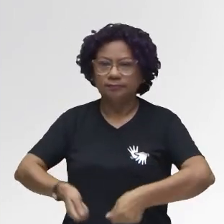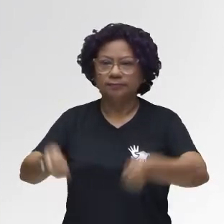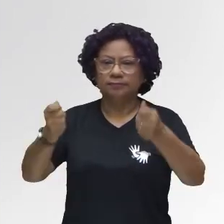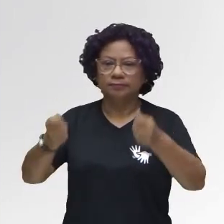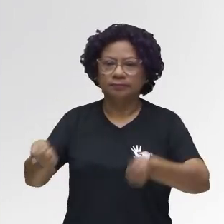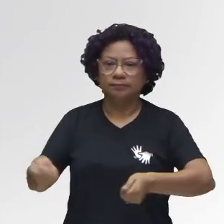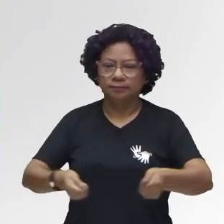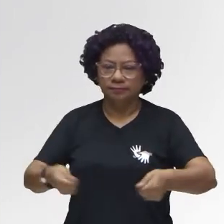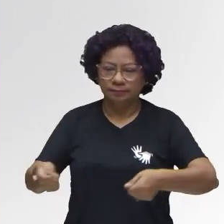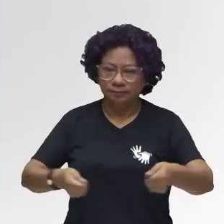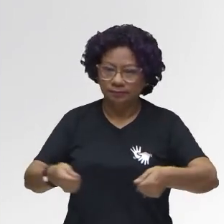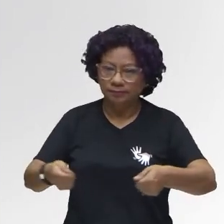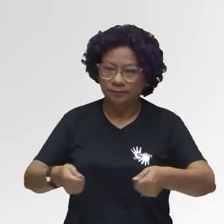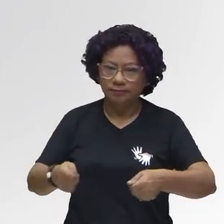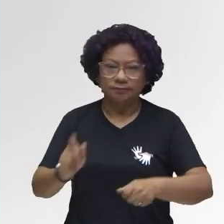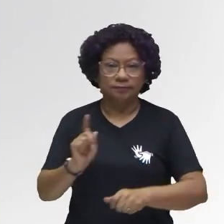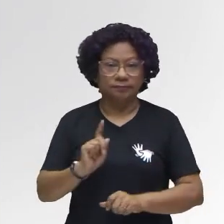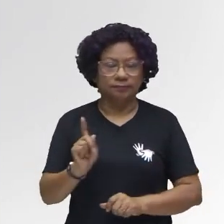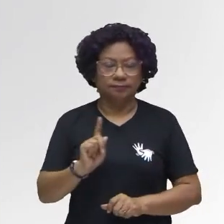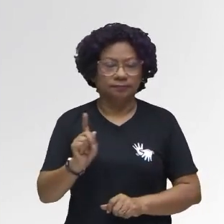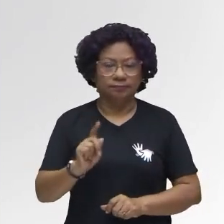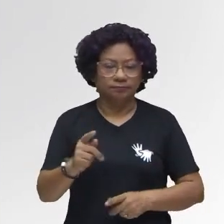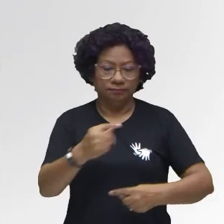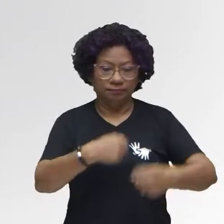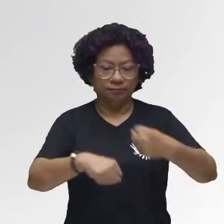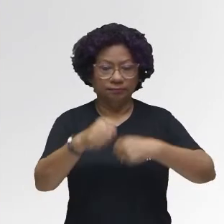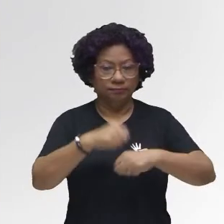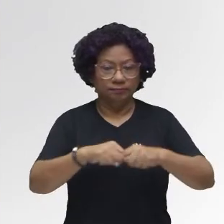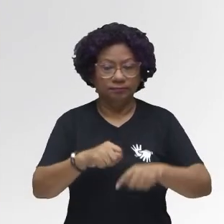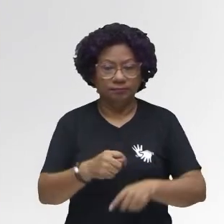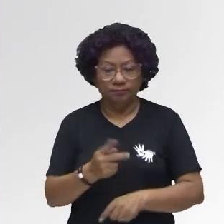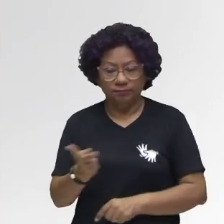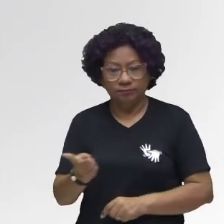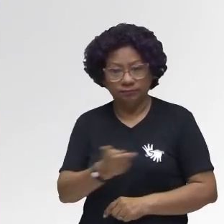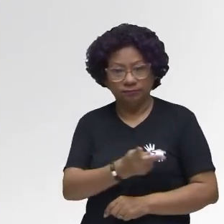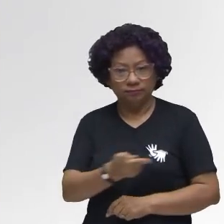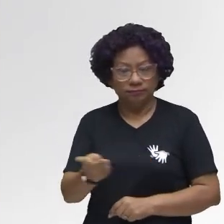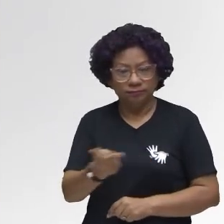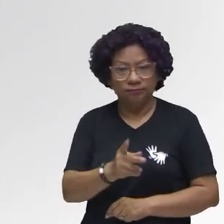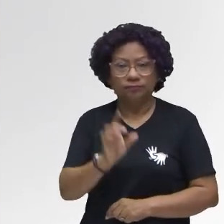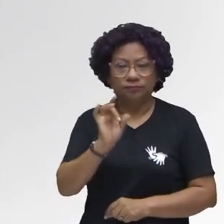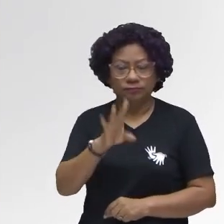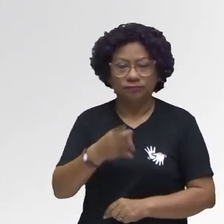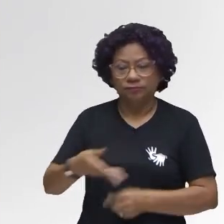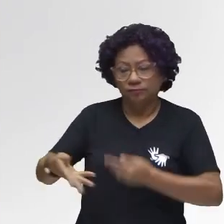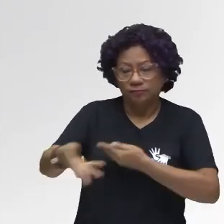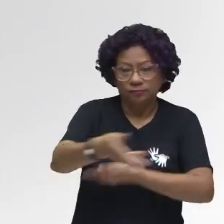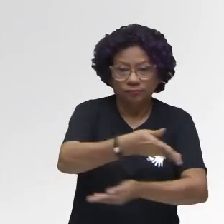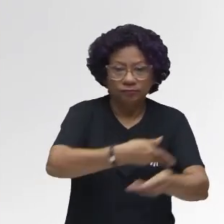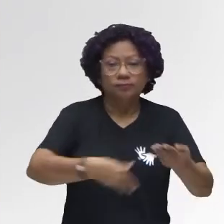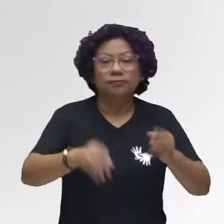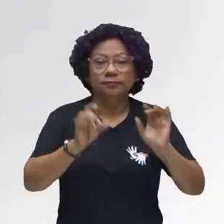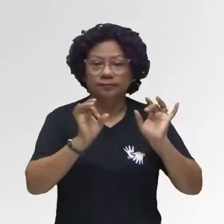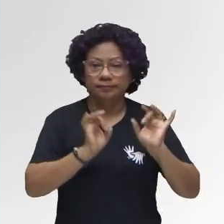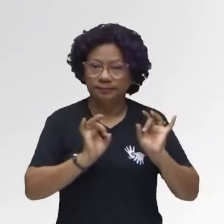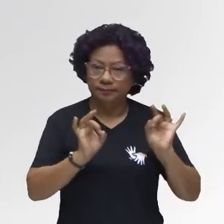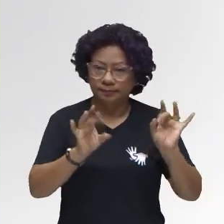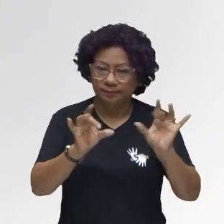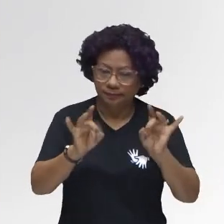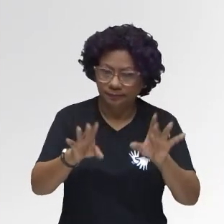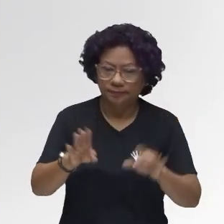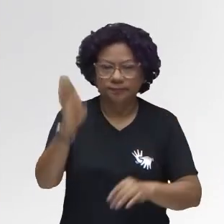centro polarizador da economia. Ele serve como conexão de venda do Brasil para